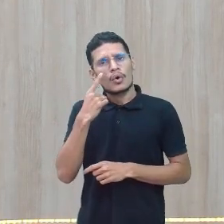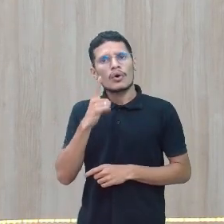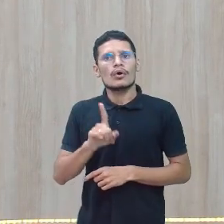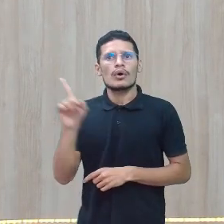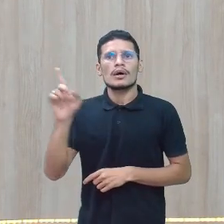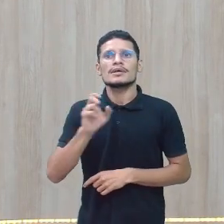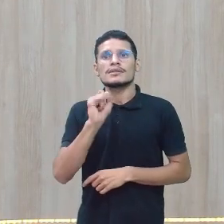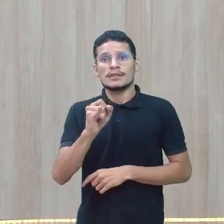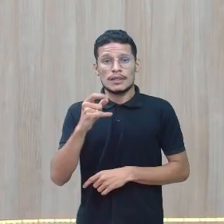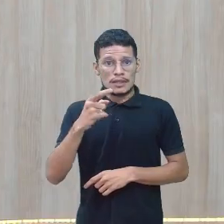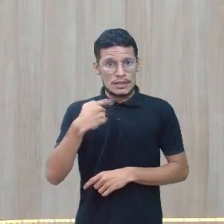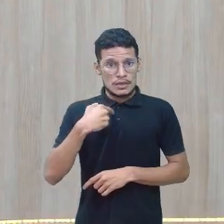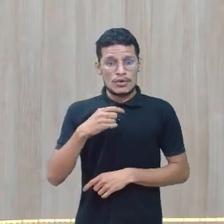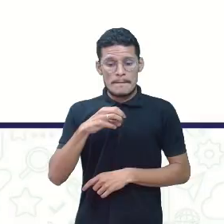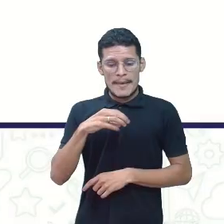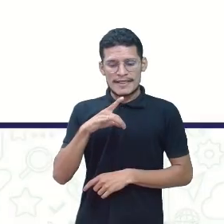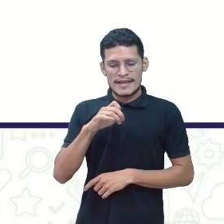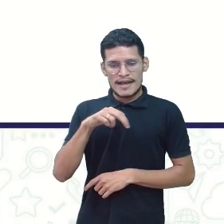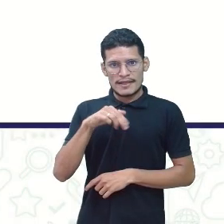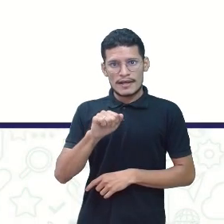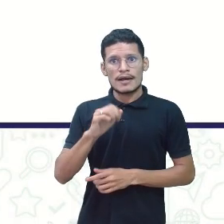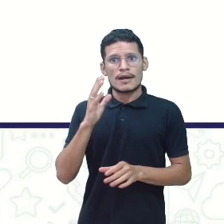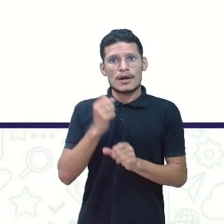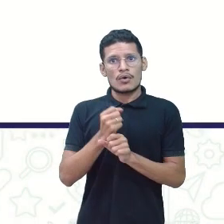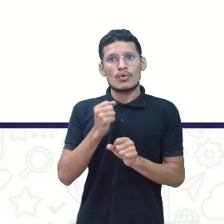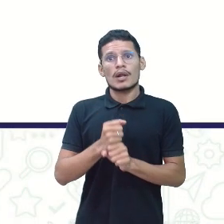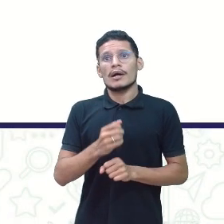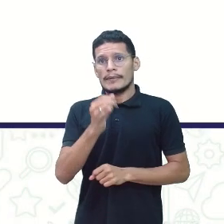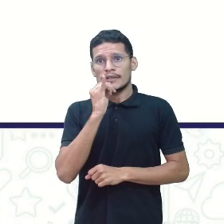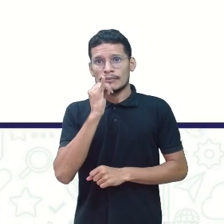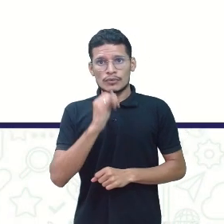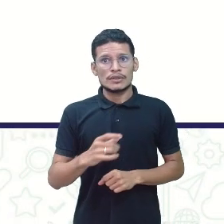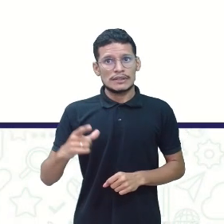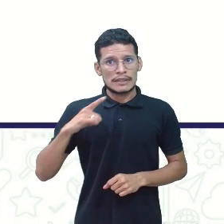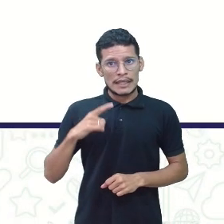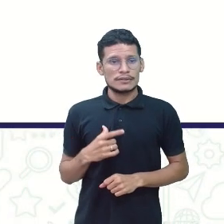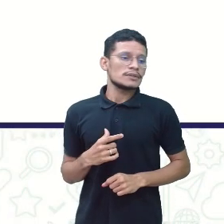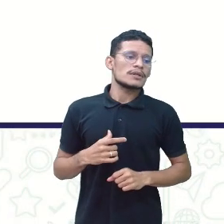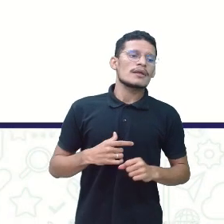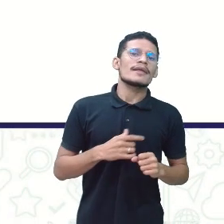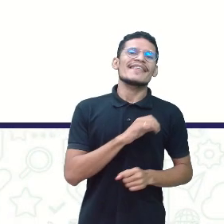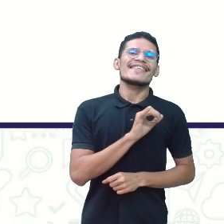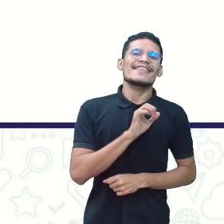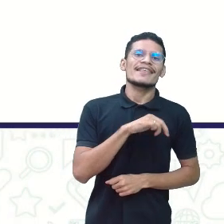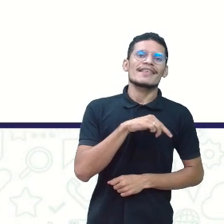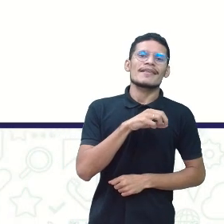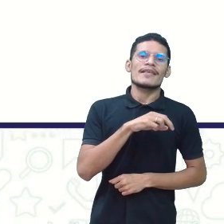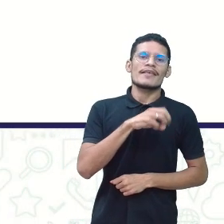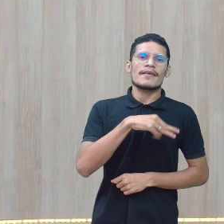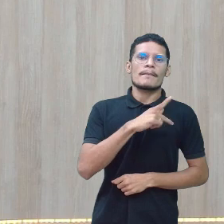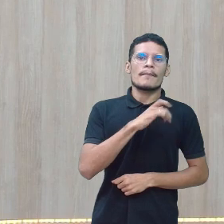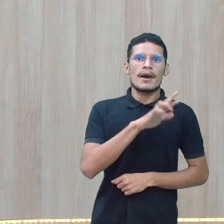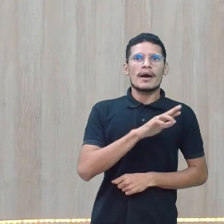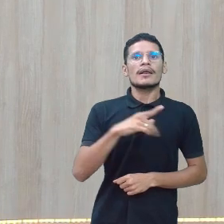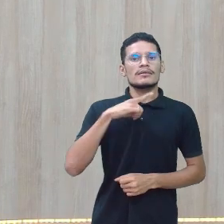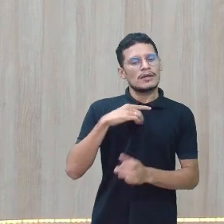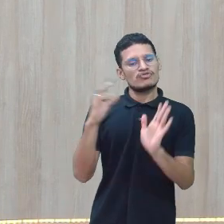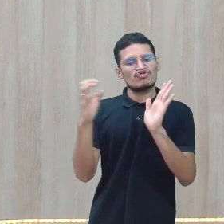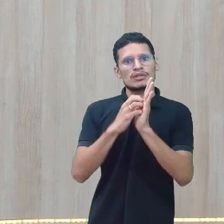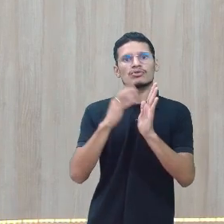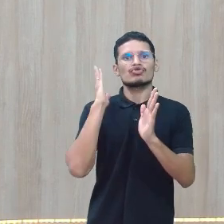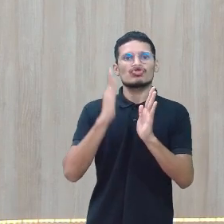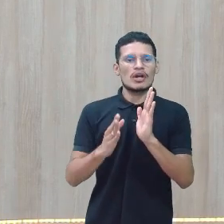tiver na mediana, né, para calcular essa mediana, uma quantidade ímpar de termos, a gente vai ter um termo no centro, a gente vai ter um